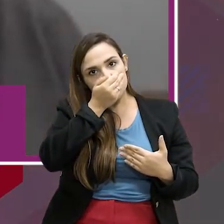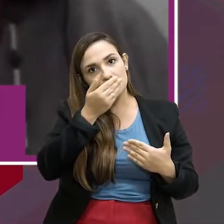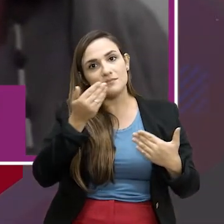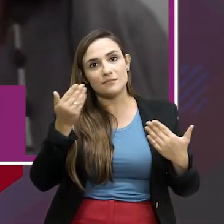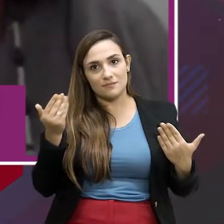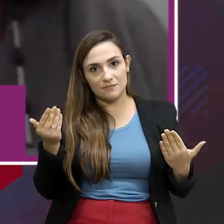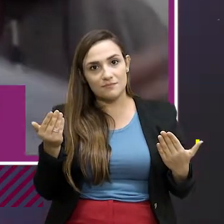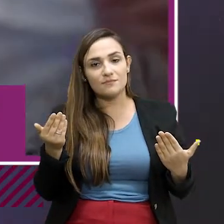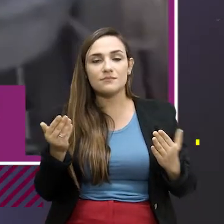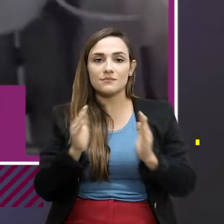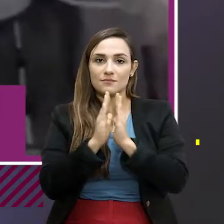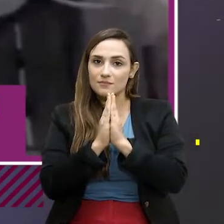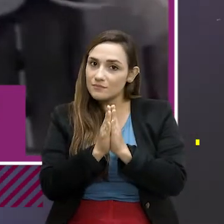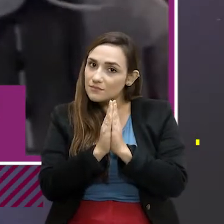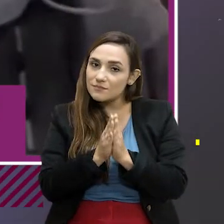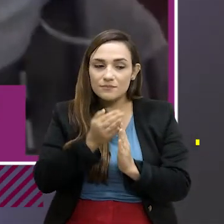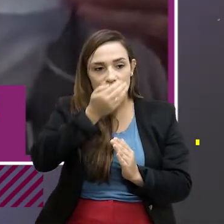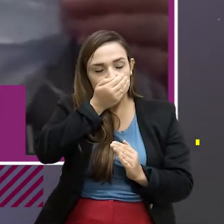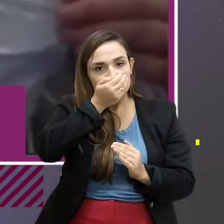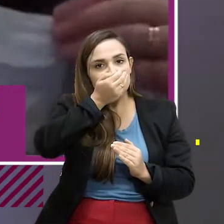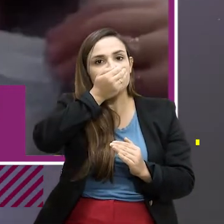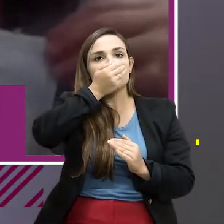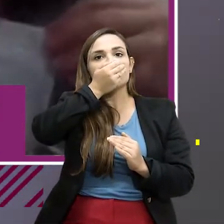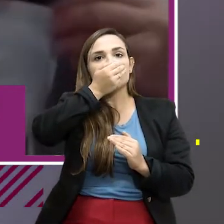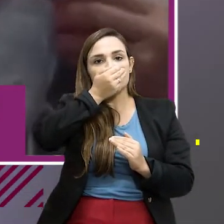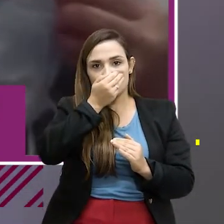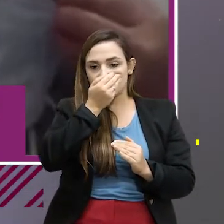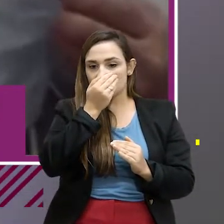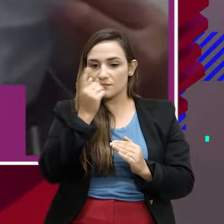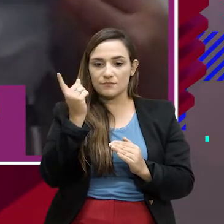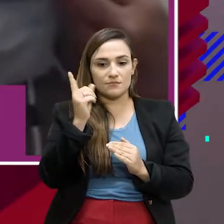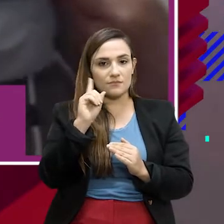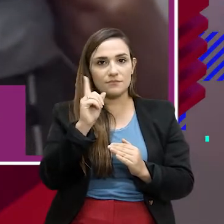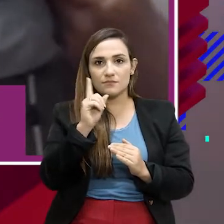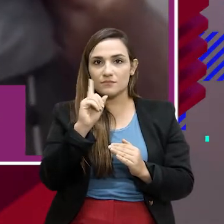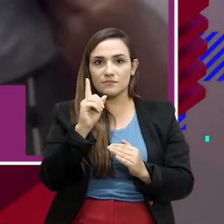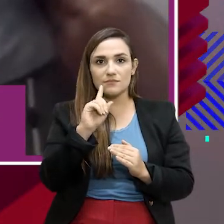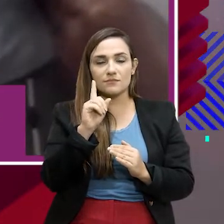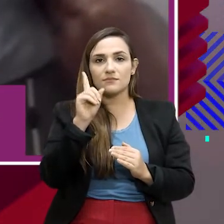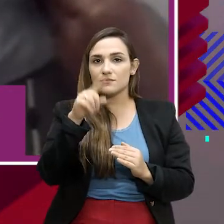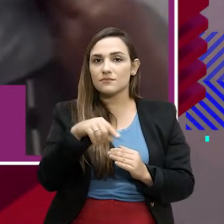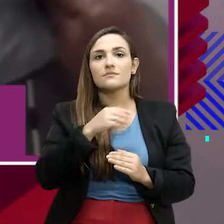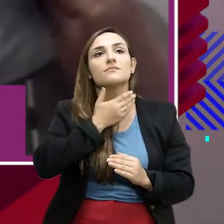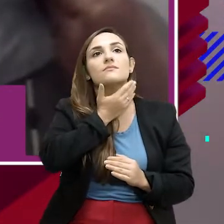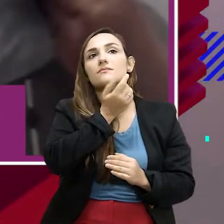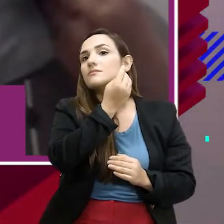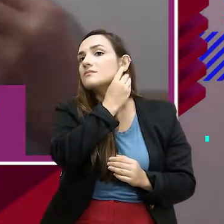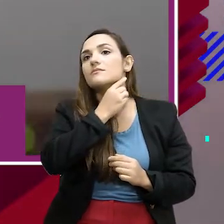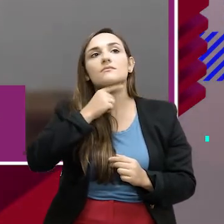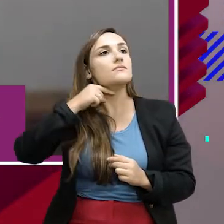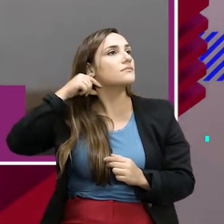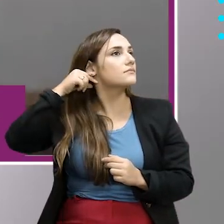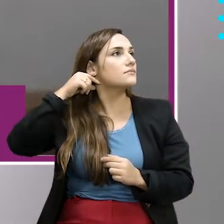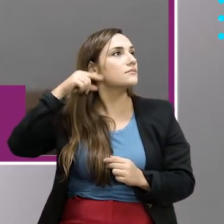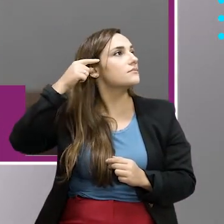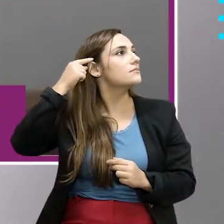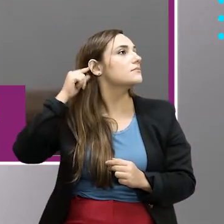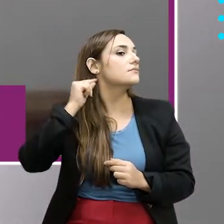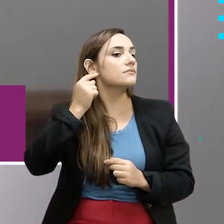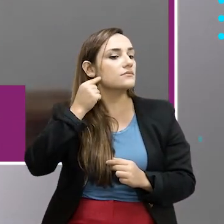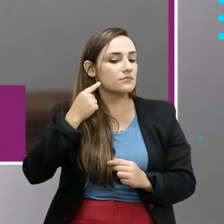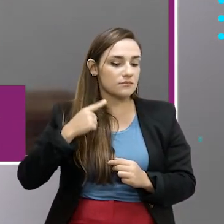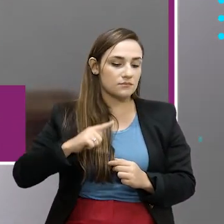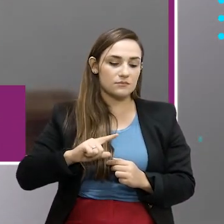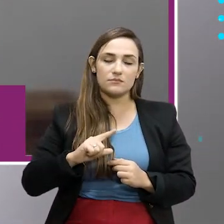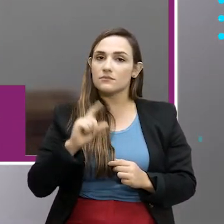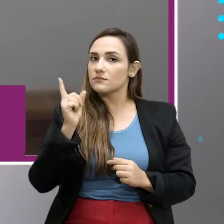Repetir não quer demais, hein, doutora? Repetir então, é sempre bom. A máscara não é um protetor de garganta e tireoide, não é um